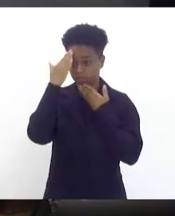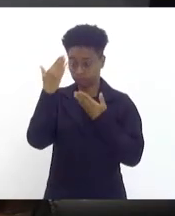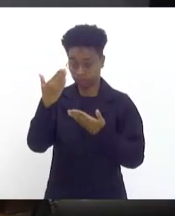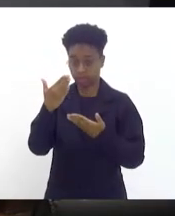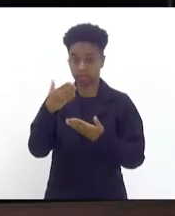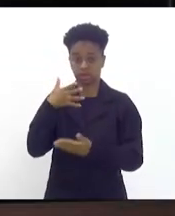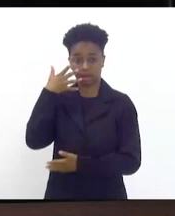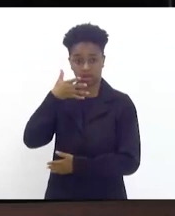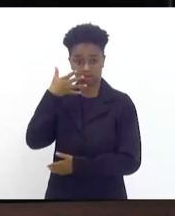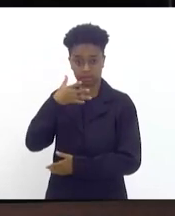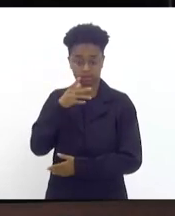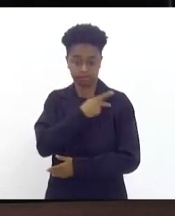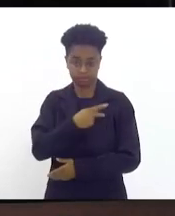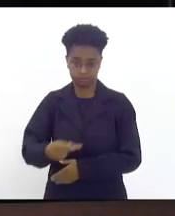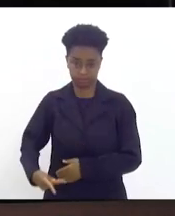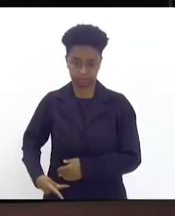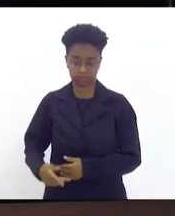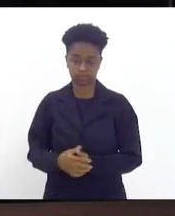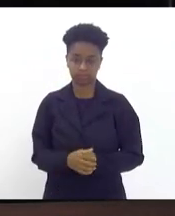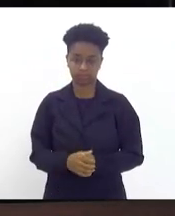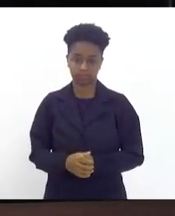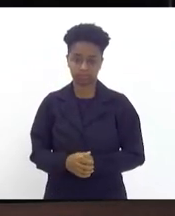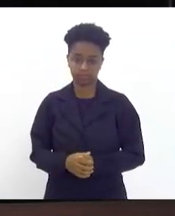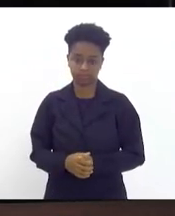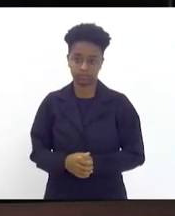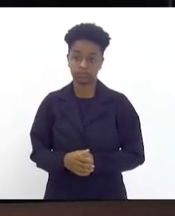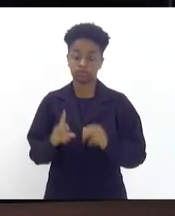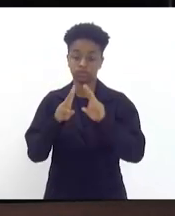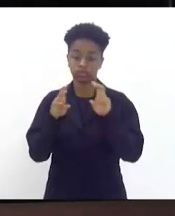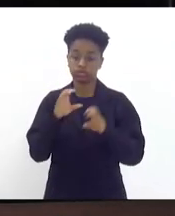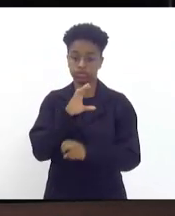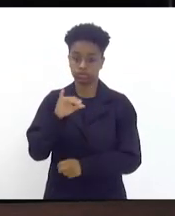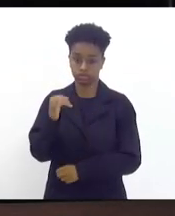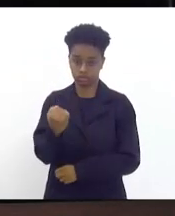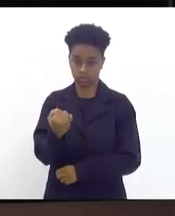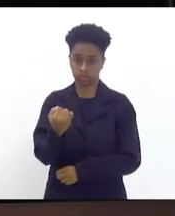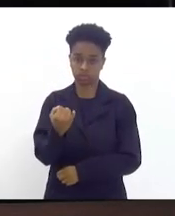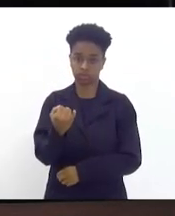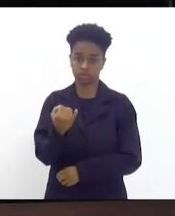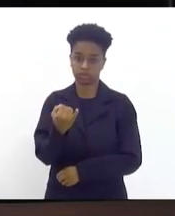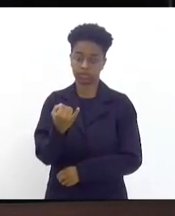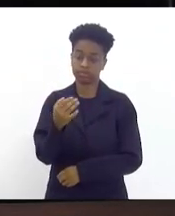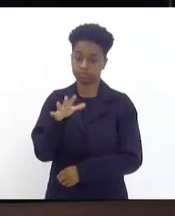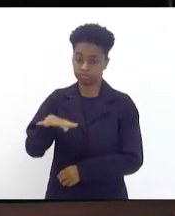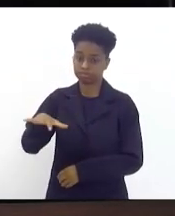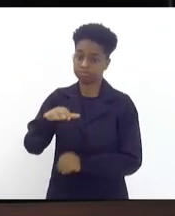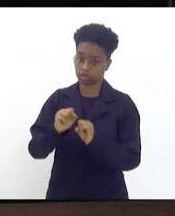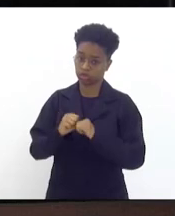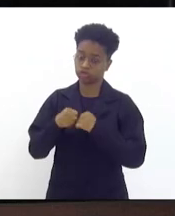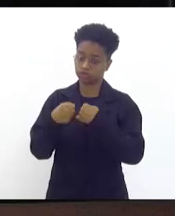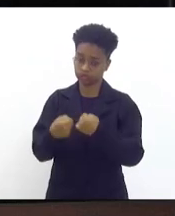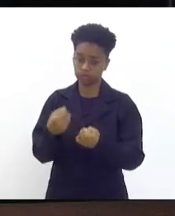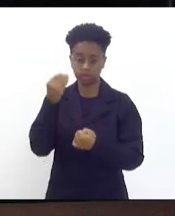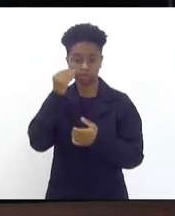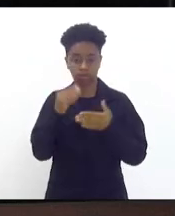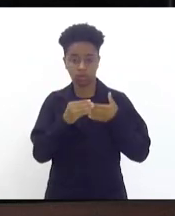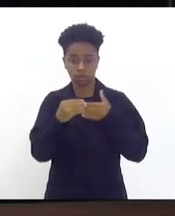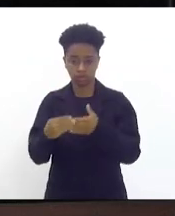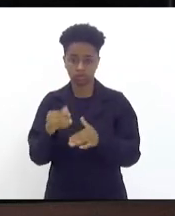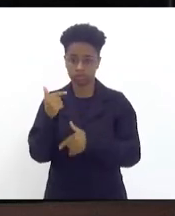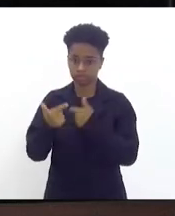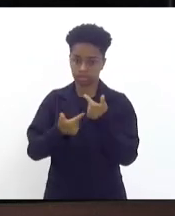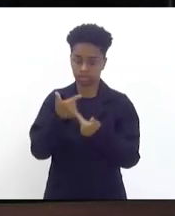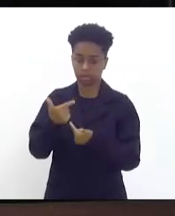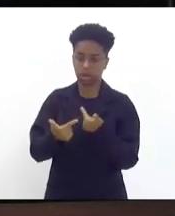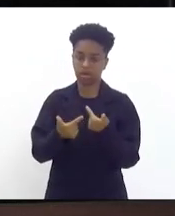pela parte presidente em relação ao ccj ela tem se esforçado muito para conduzir os trabalhos de